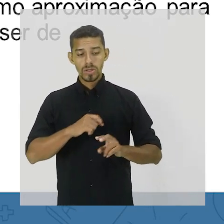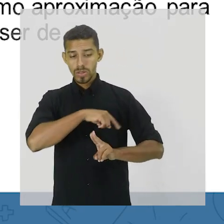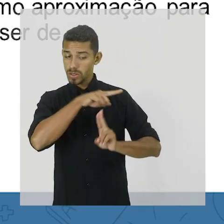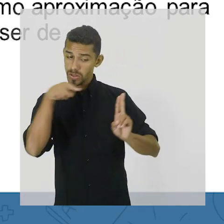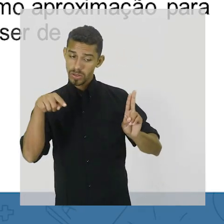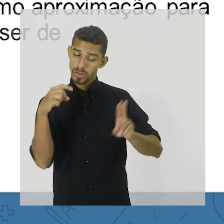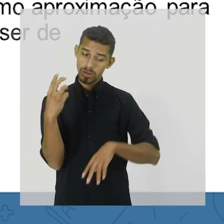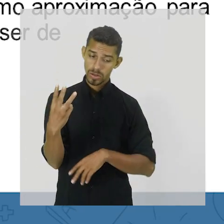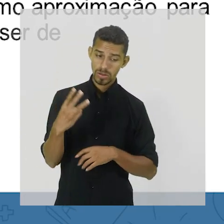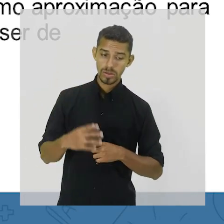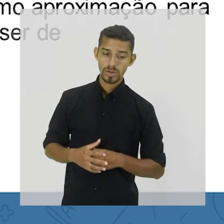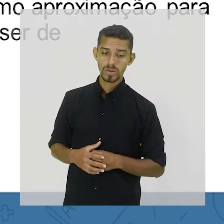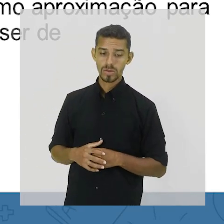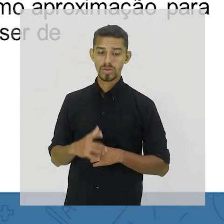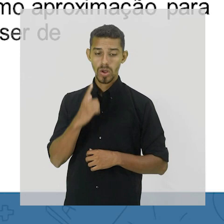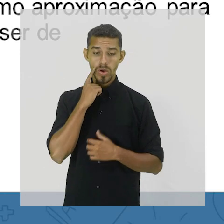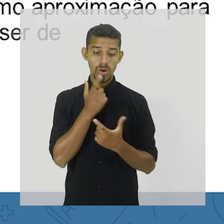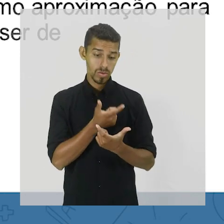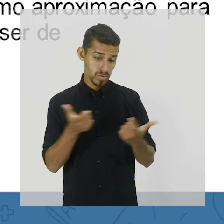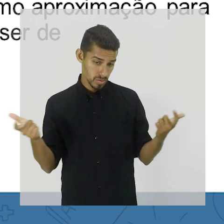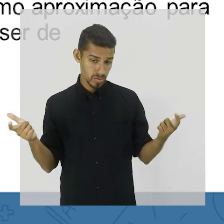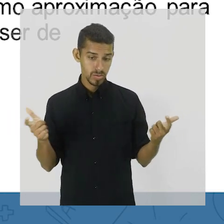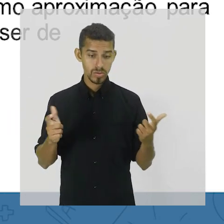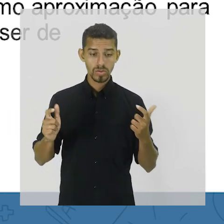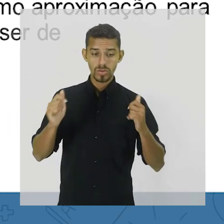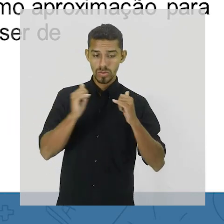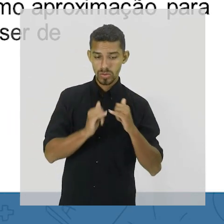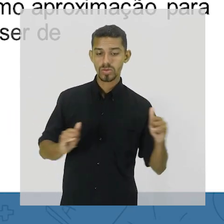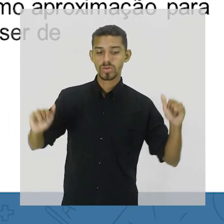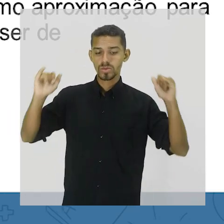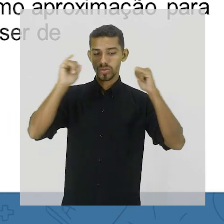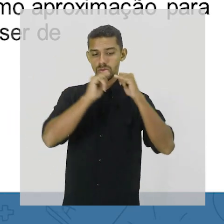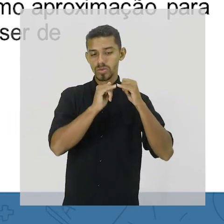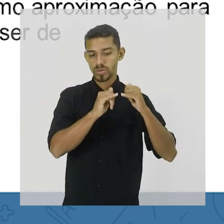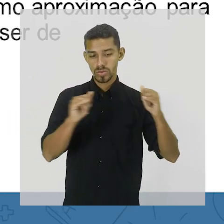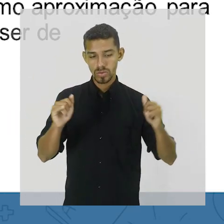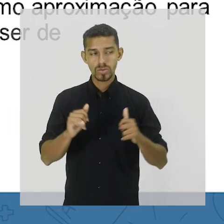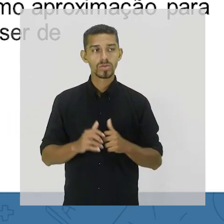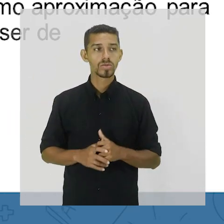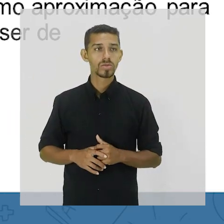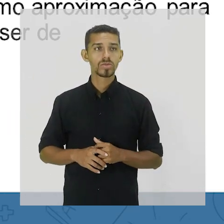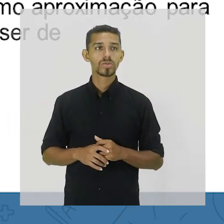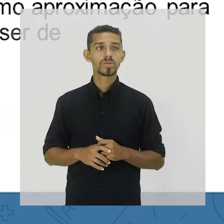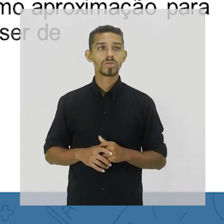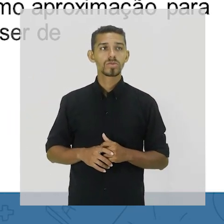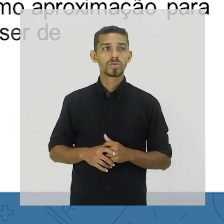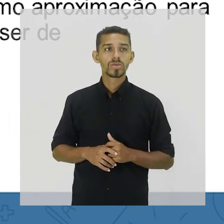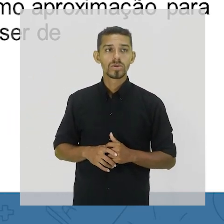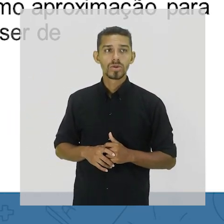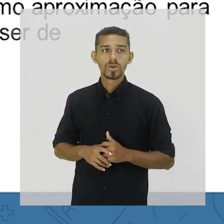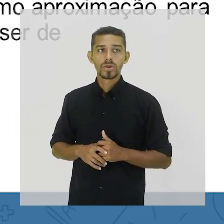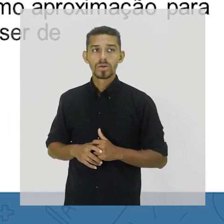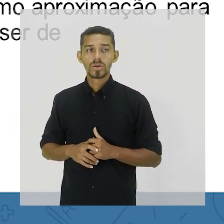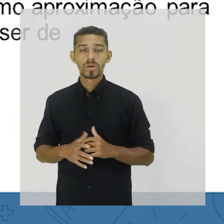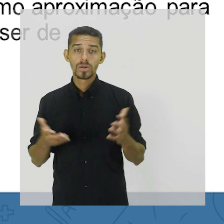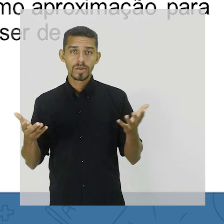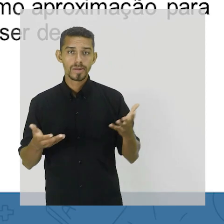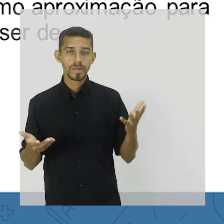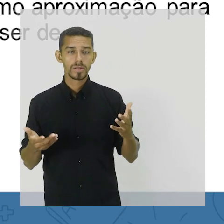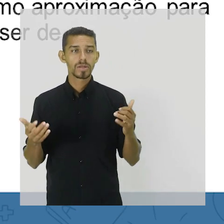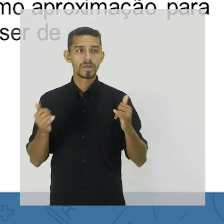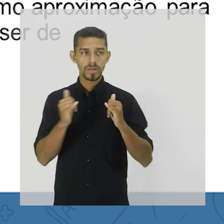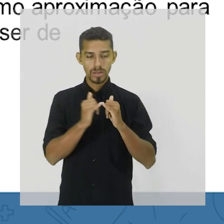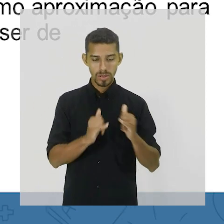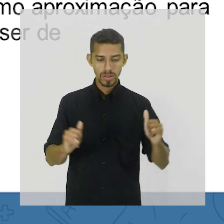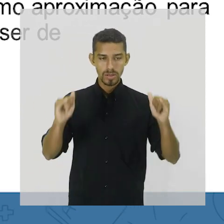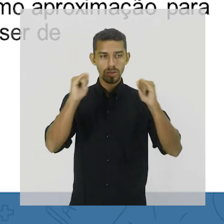π. O aumento da medida do raio do tanque em metros deve ser. Então, mais uma questão aqui de cilindro, né? Você sabe